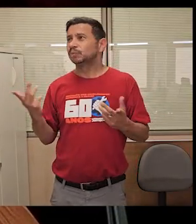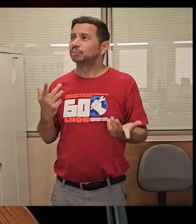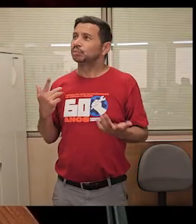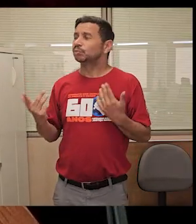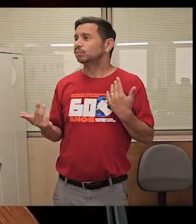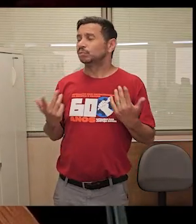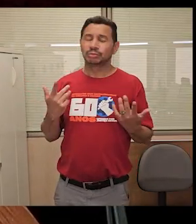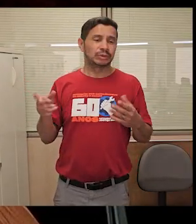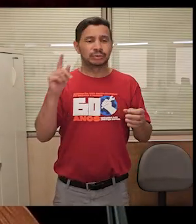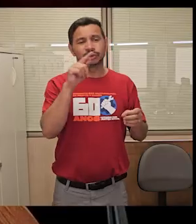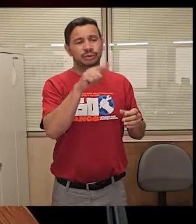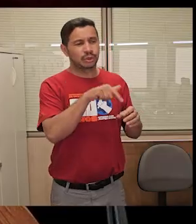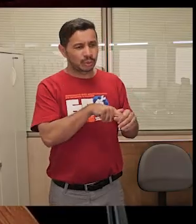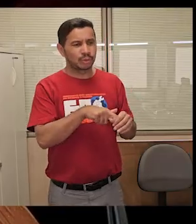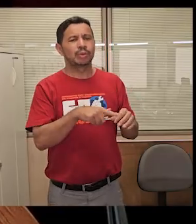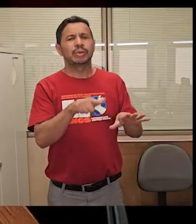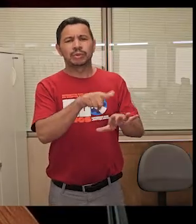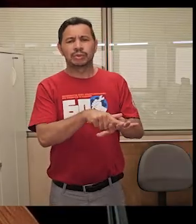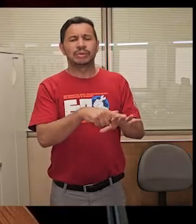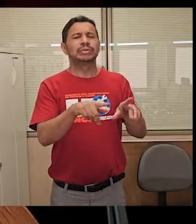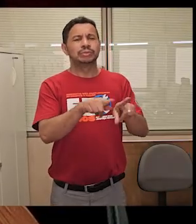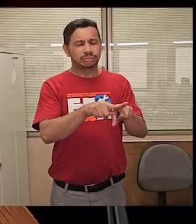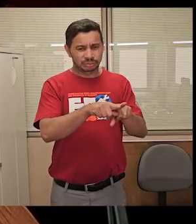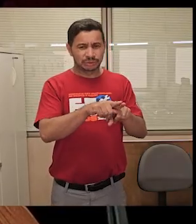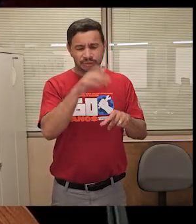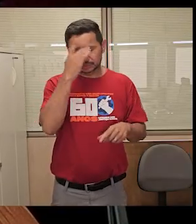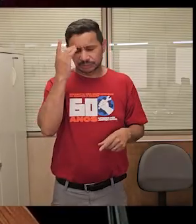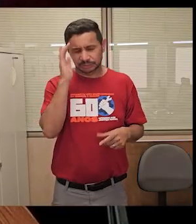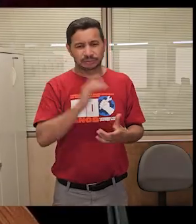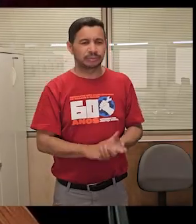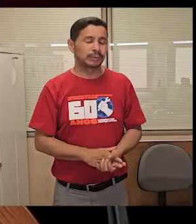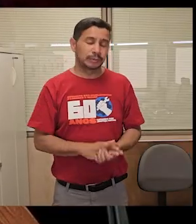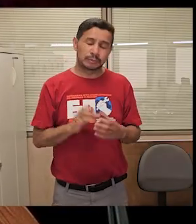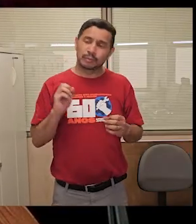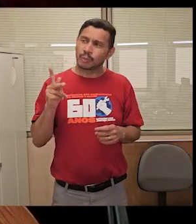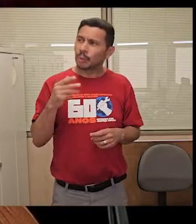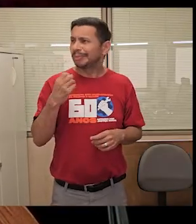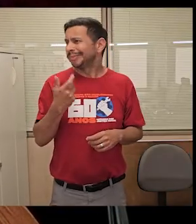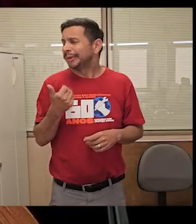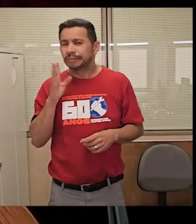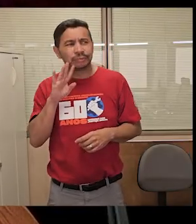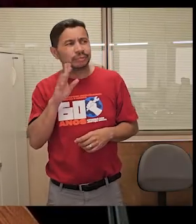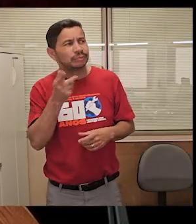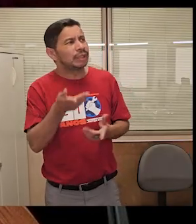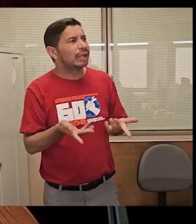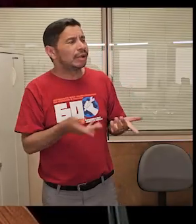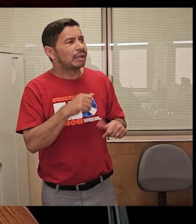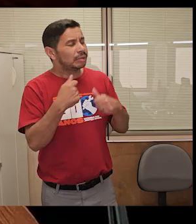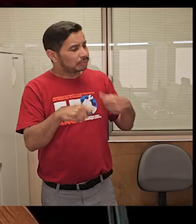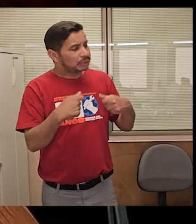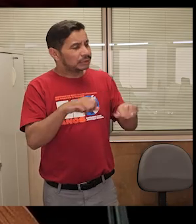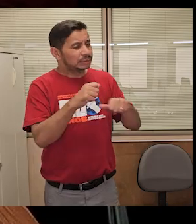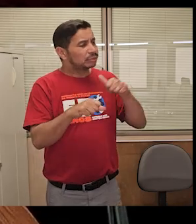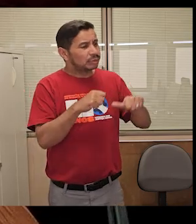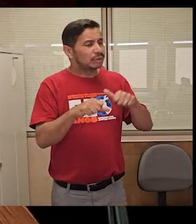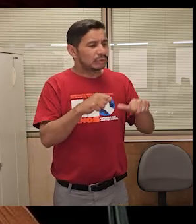incluídas, né, as pessoas a partir dessa estratégia. Bom, ok. Perfeito. Aí você precisa transformar aquela pessoa que